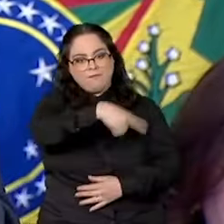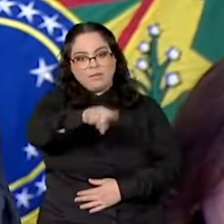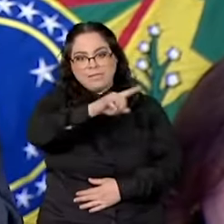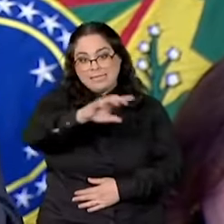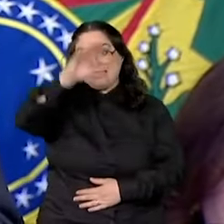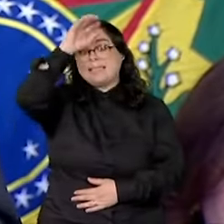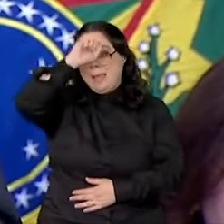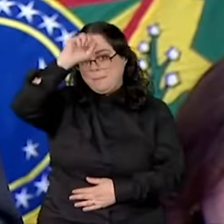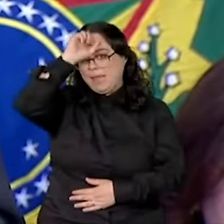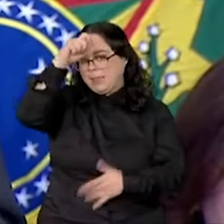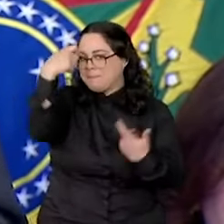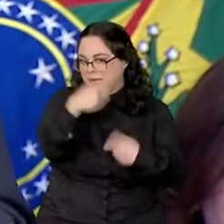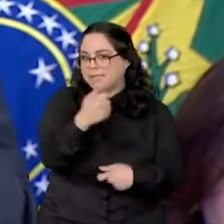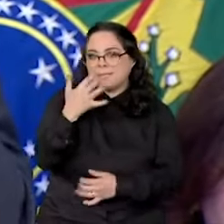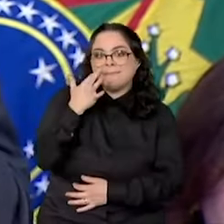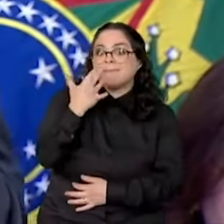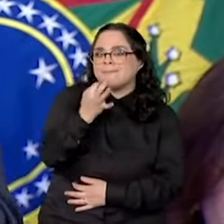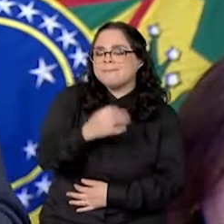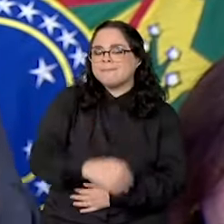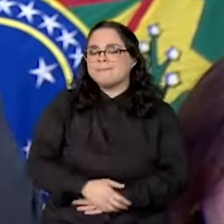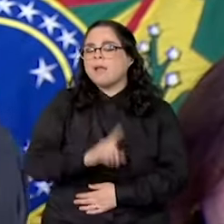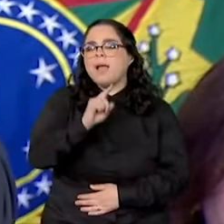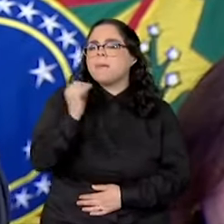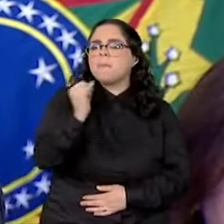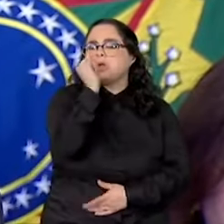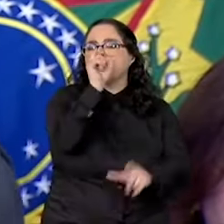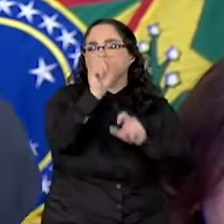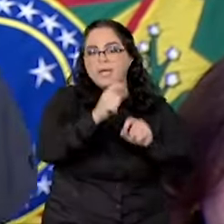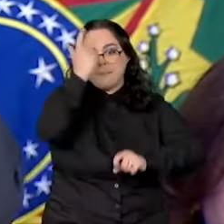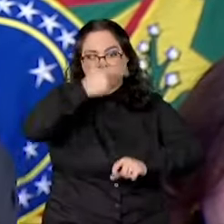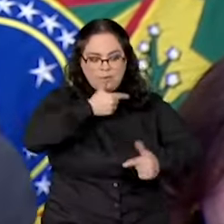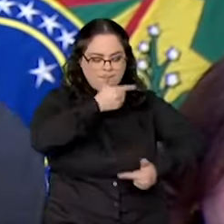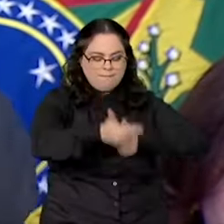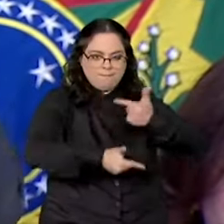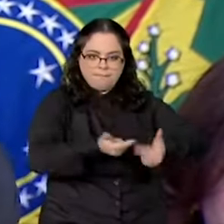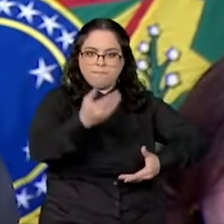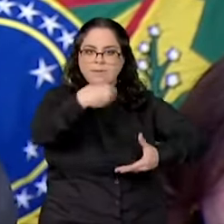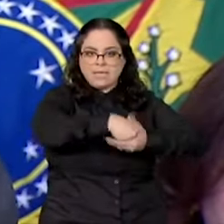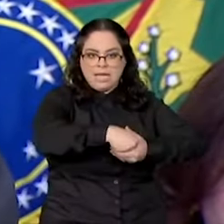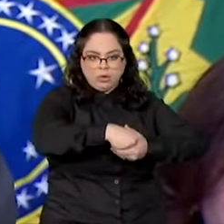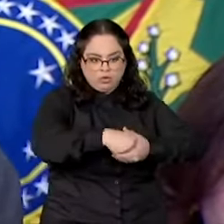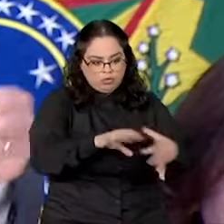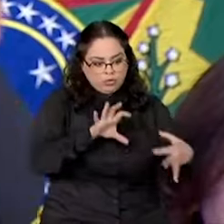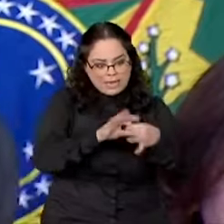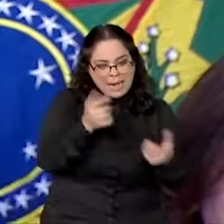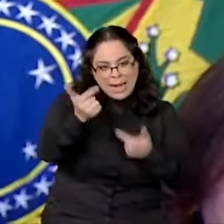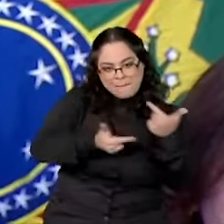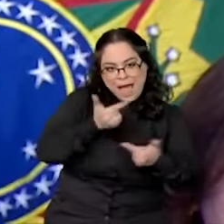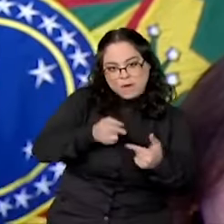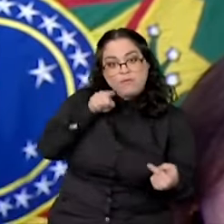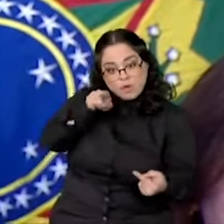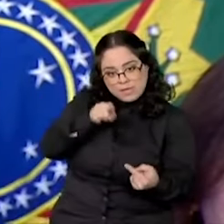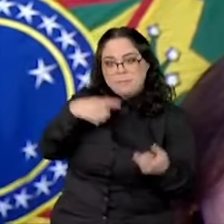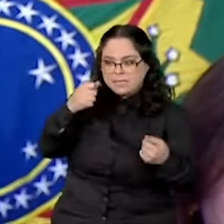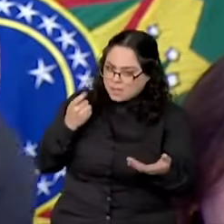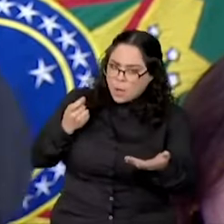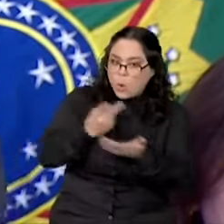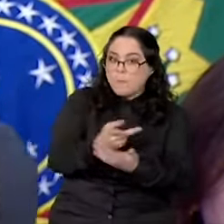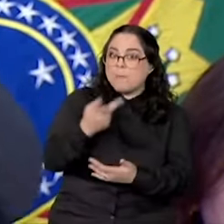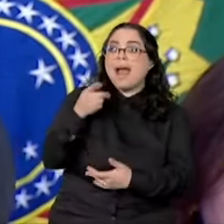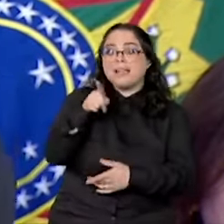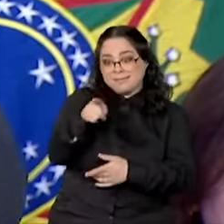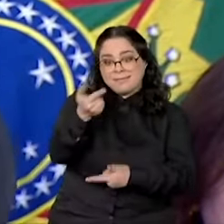vocês aprenderem. O que é importante é que os trabalhadores que trabalham para vocês sejam consumidores